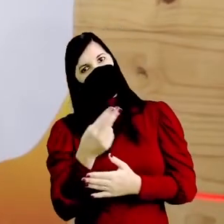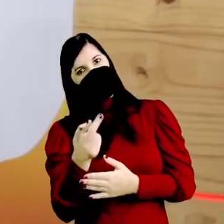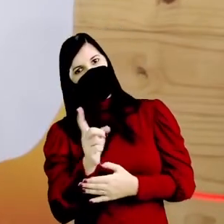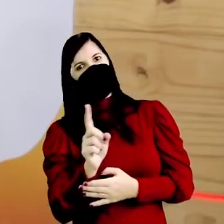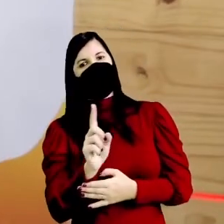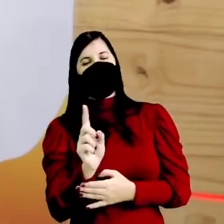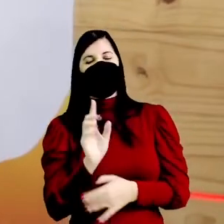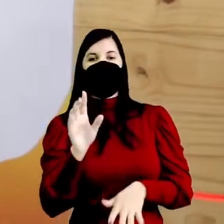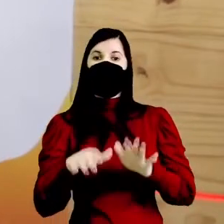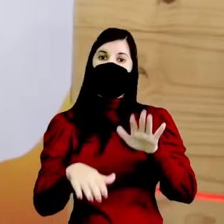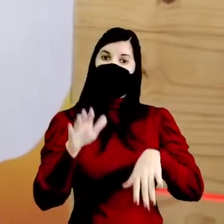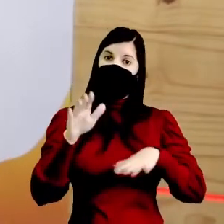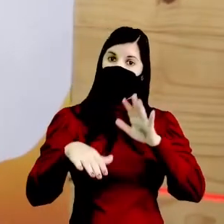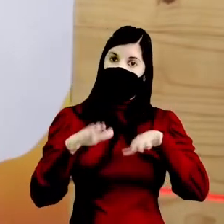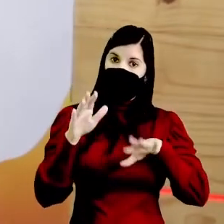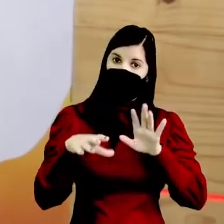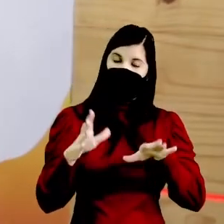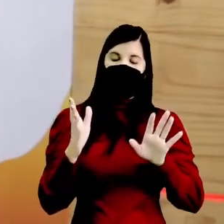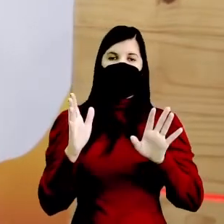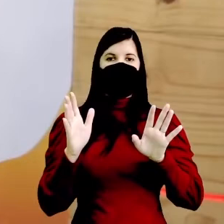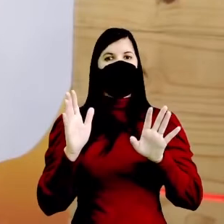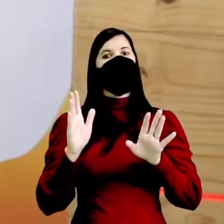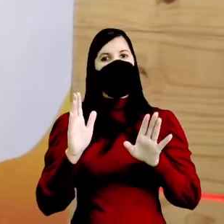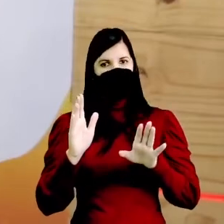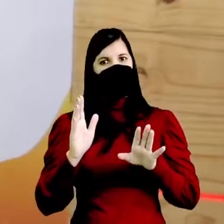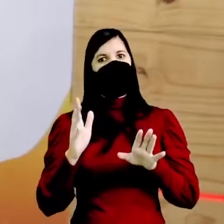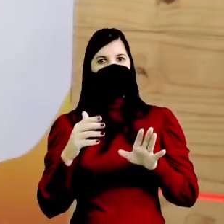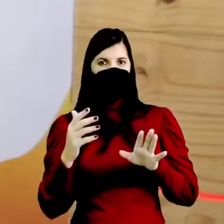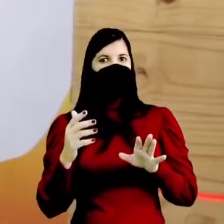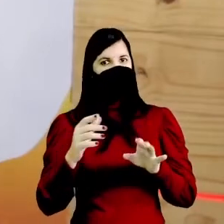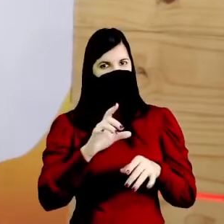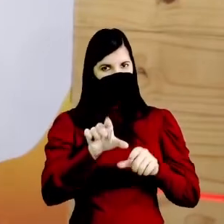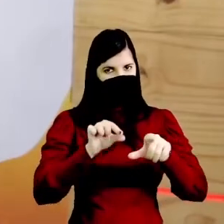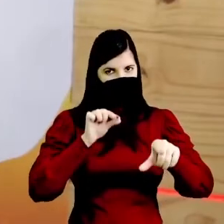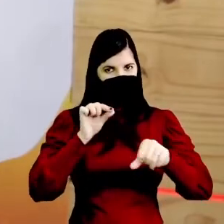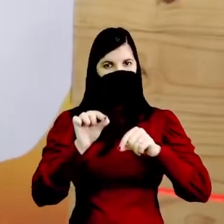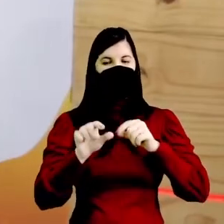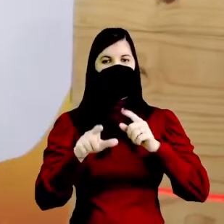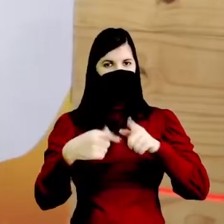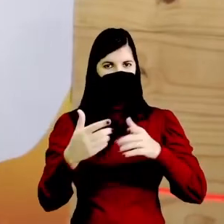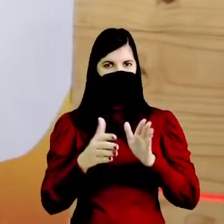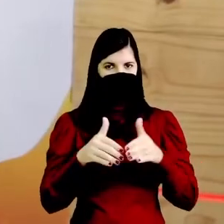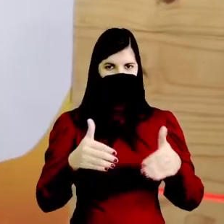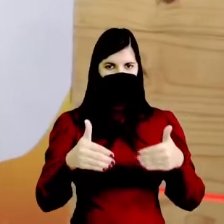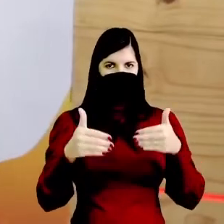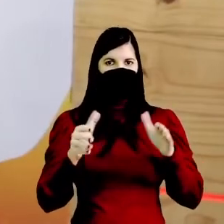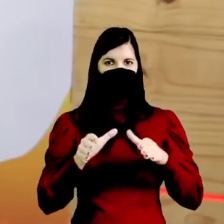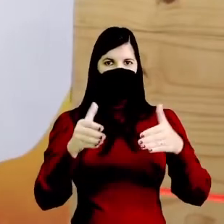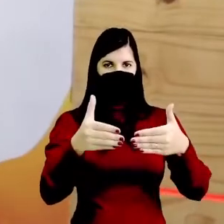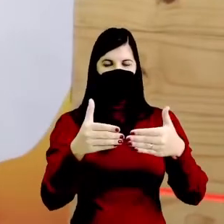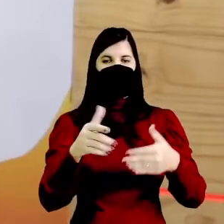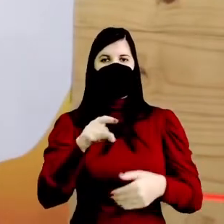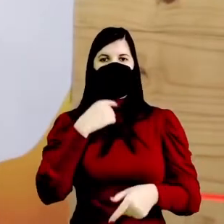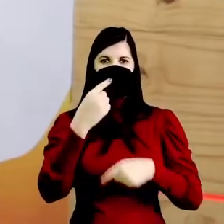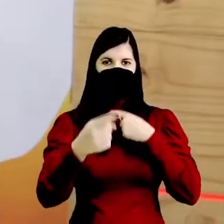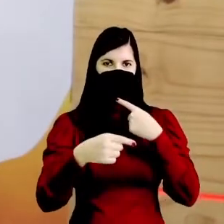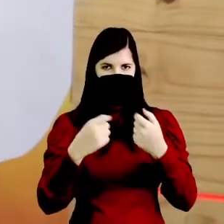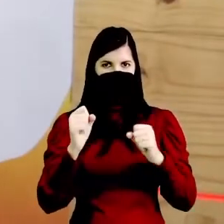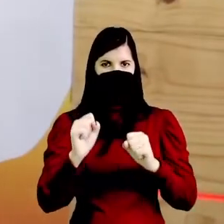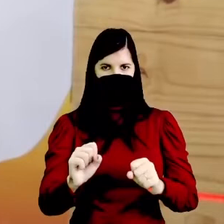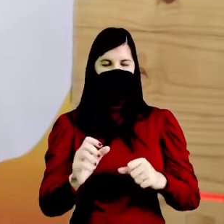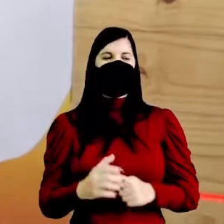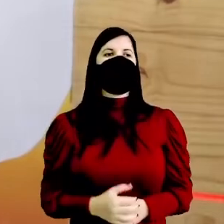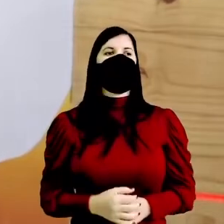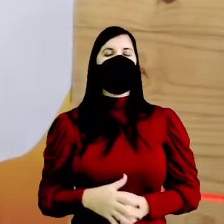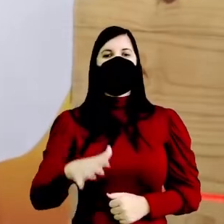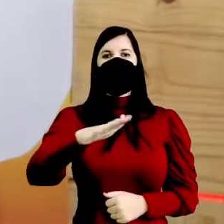isso a gente vai tirar mais dúvida no fórum, tá certo? Não deixa de perguntar, não. Gente, então assim, no geral, a gente